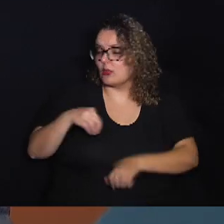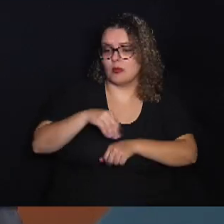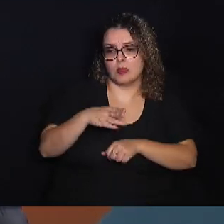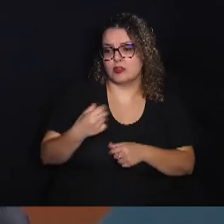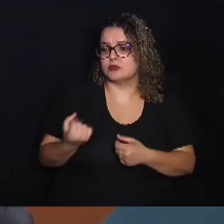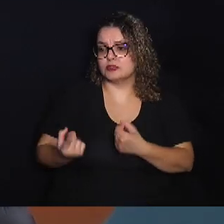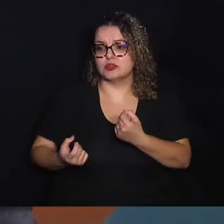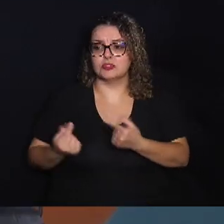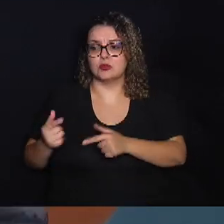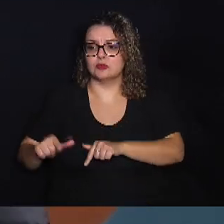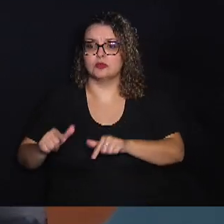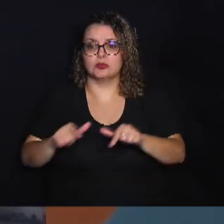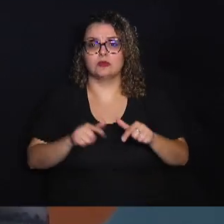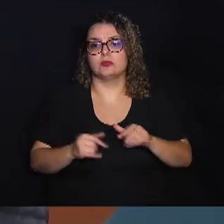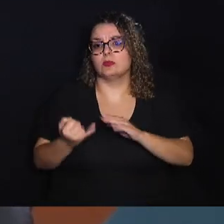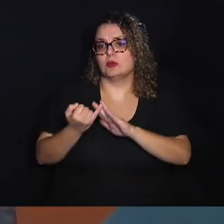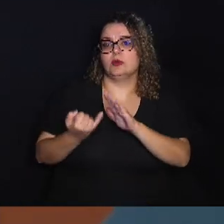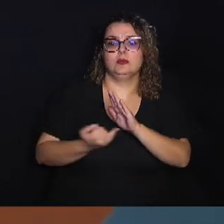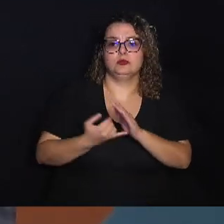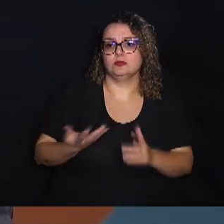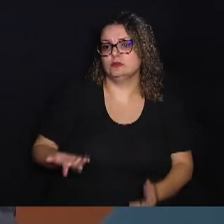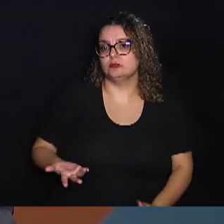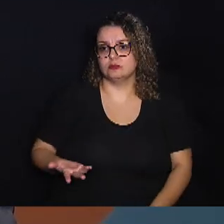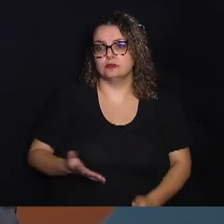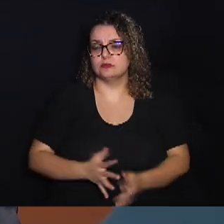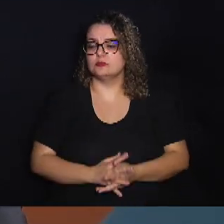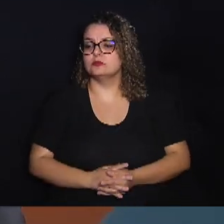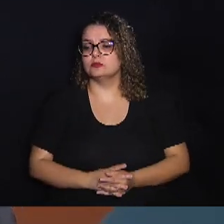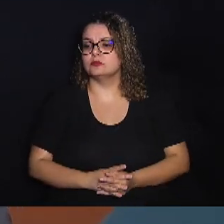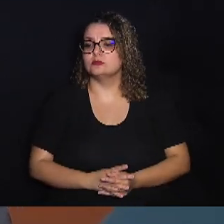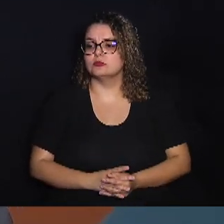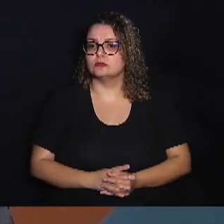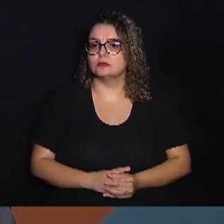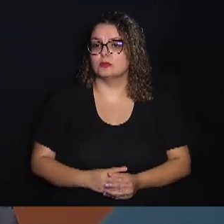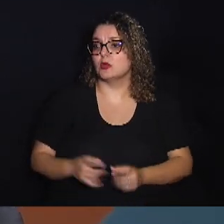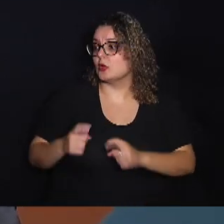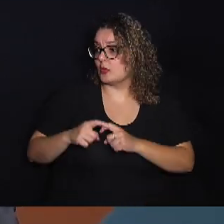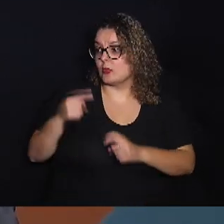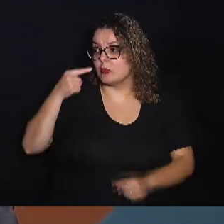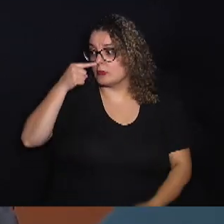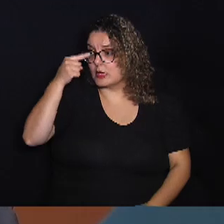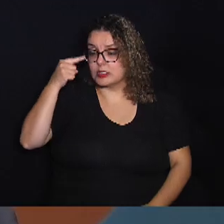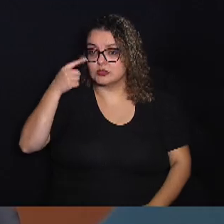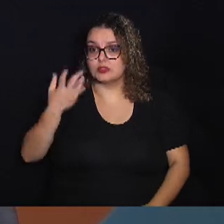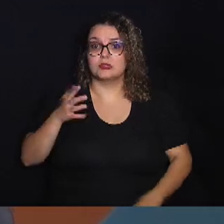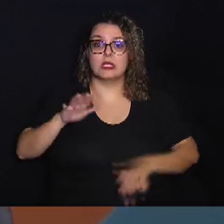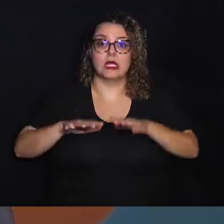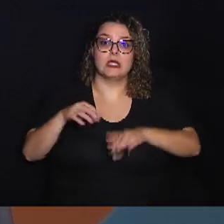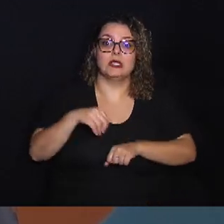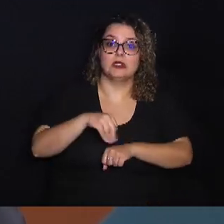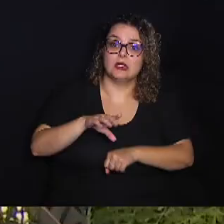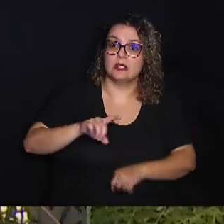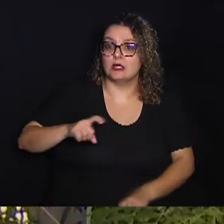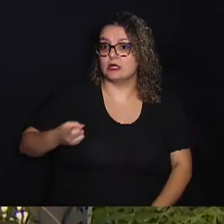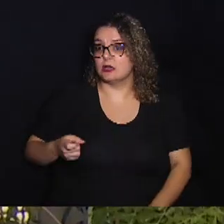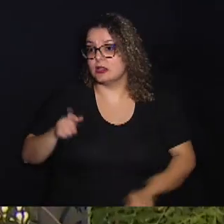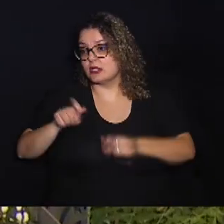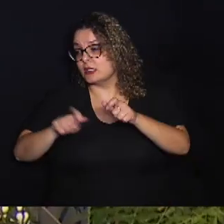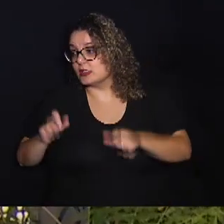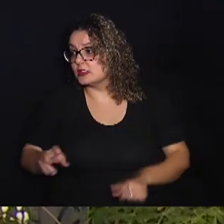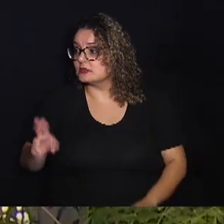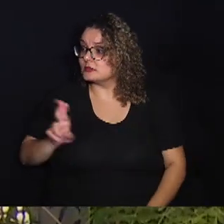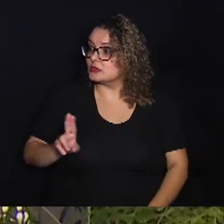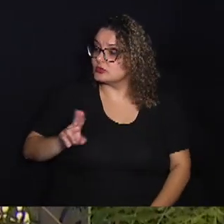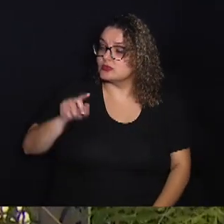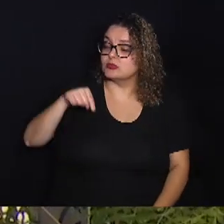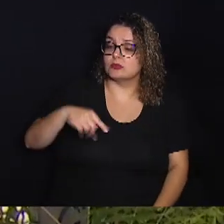equipamento, alguma instituição, ou algum oftalmologista, às vezes indicação de ex-usuário